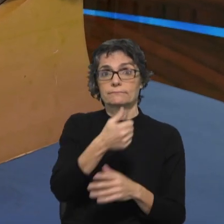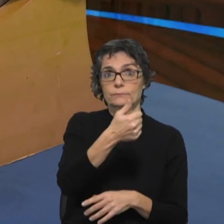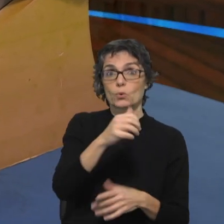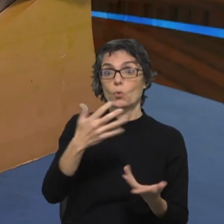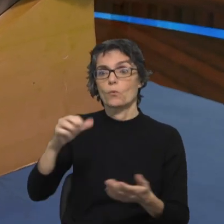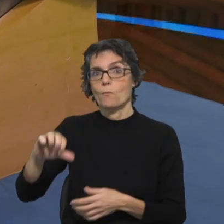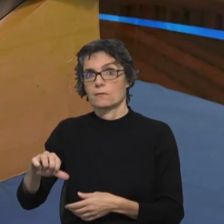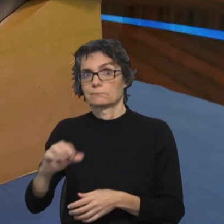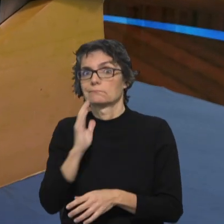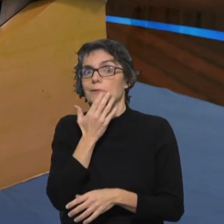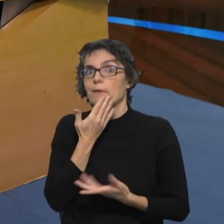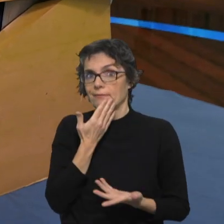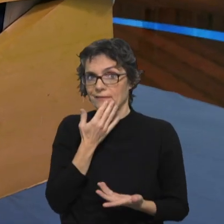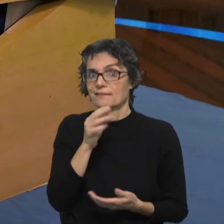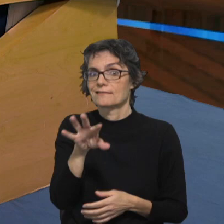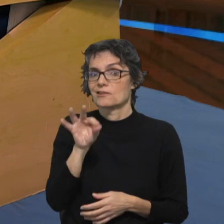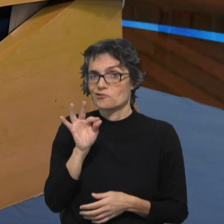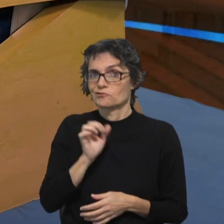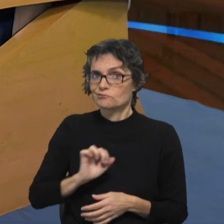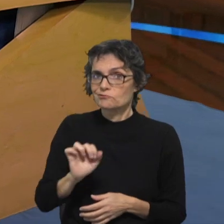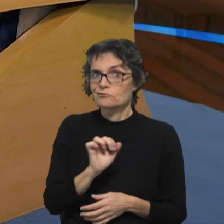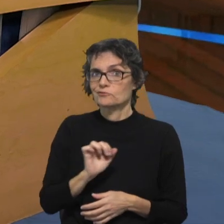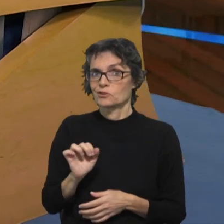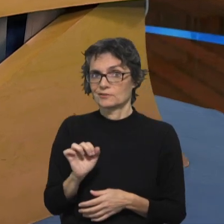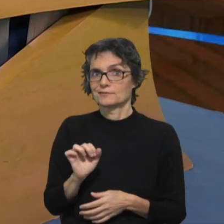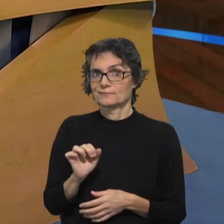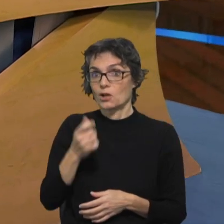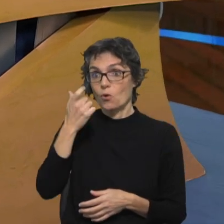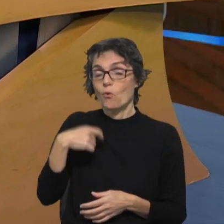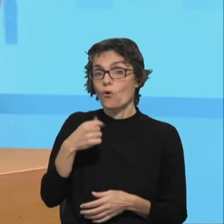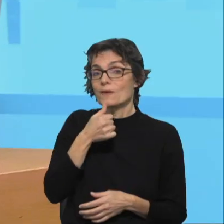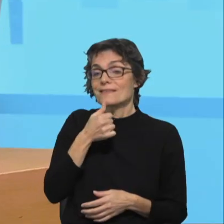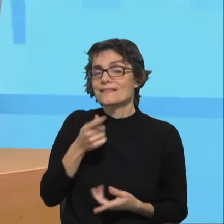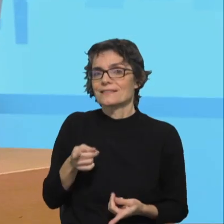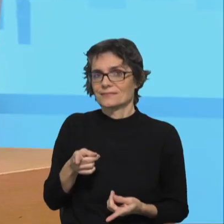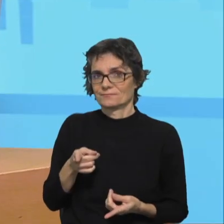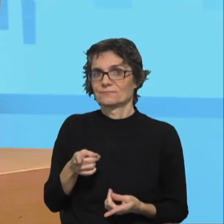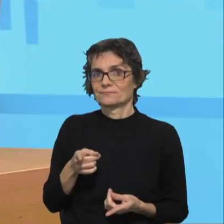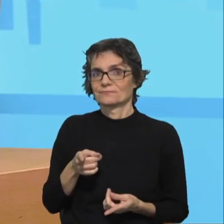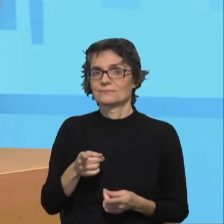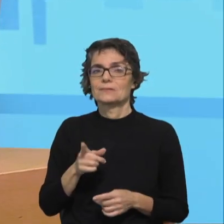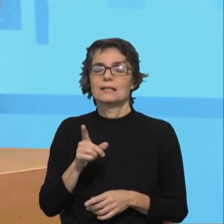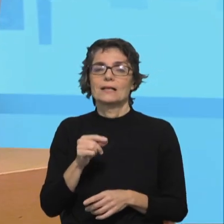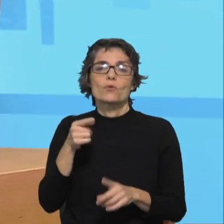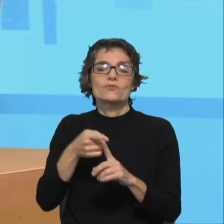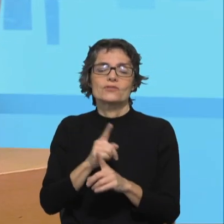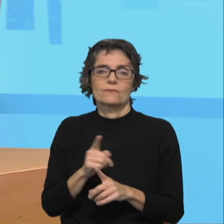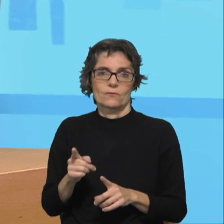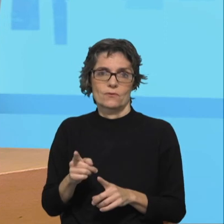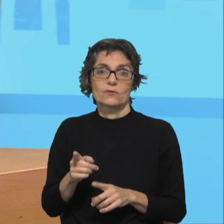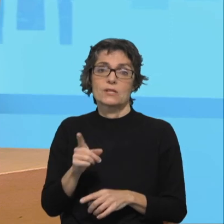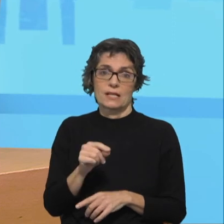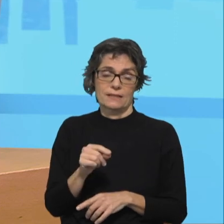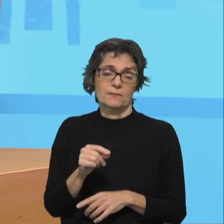a especificidade humana aqui é definir a finalidade com que é usada este instrumento. E não só a finalidade, porque como os FIIs não